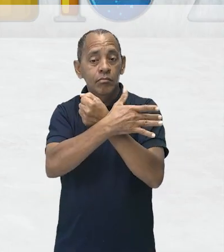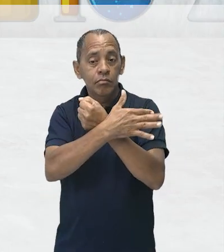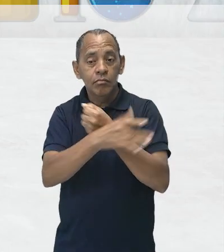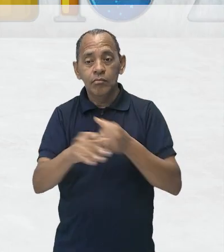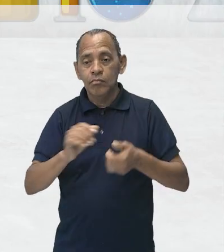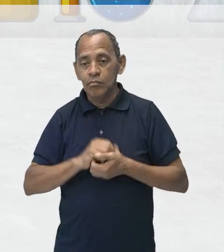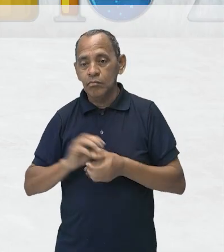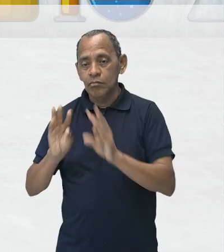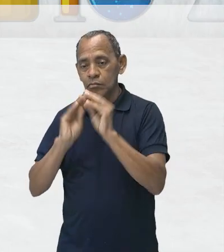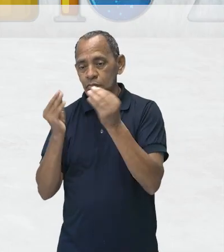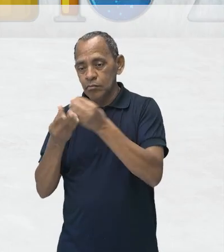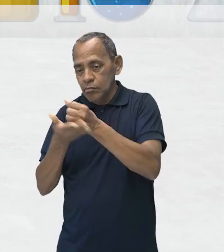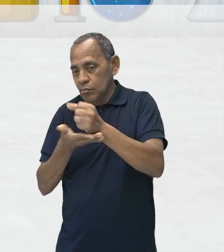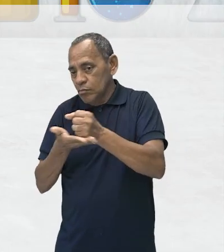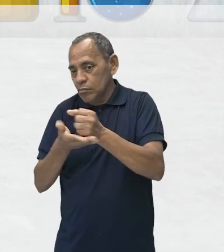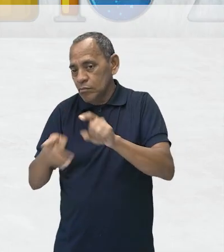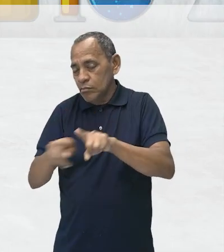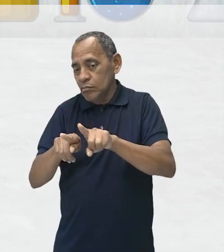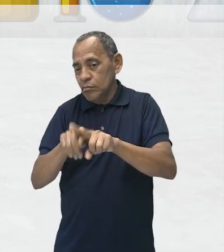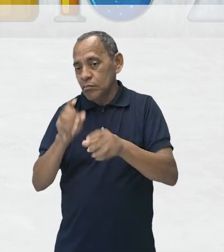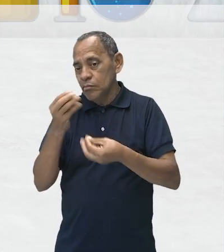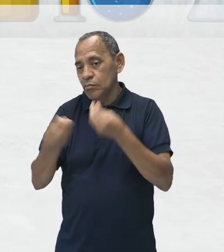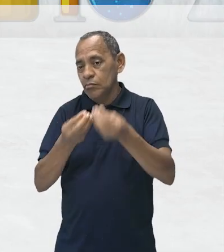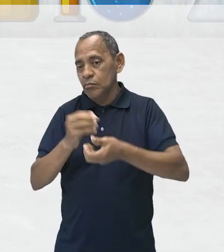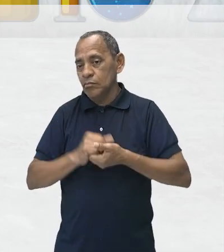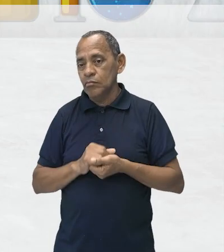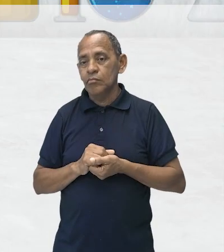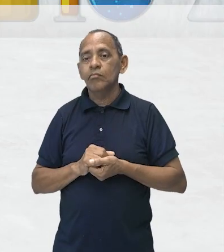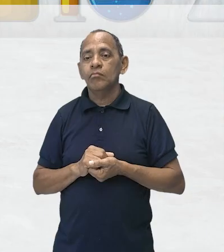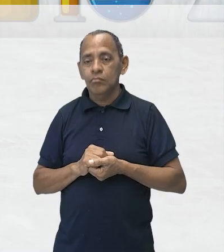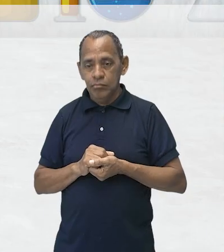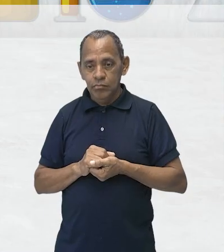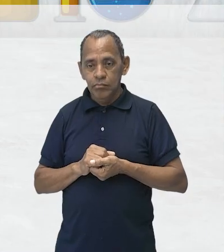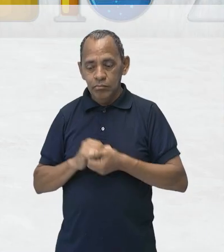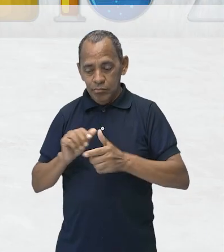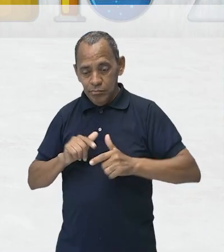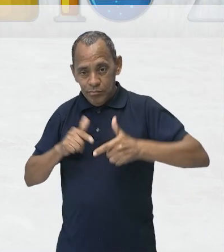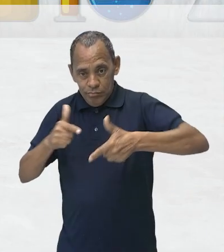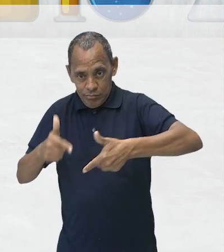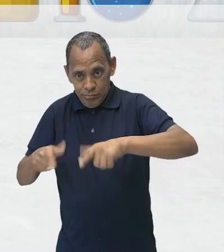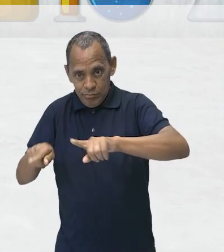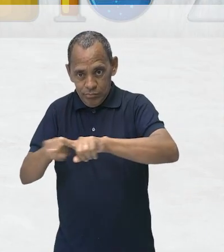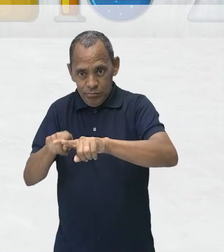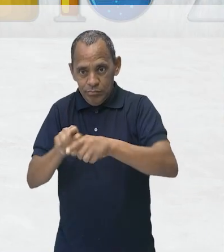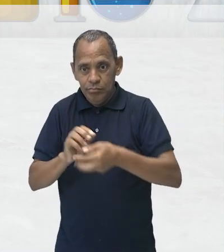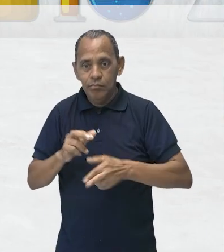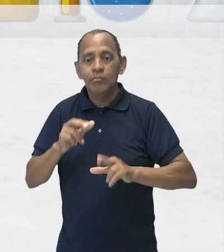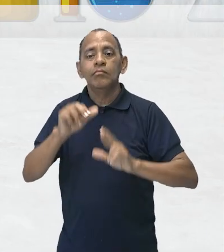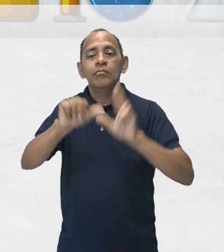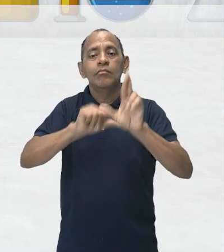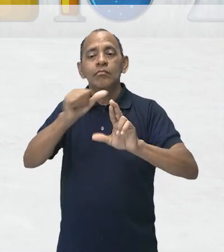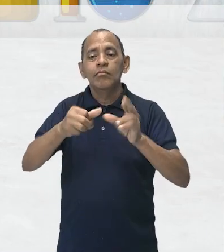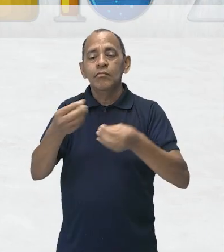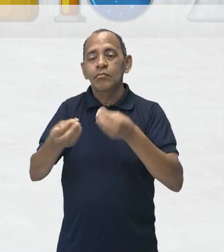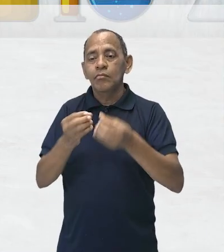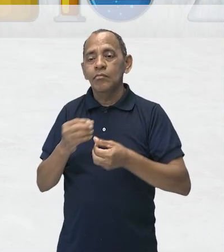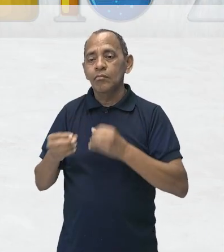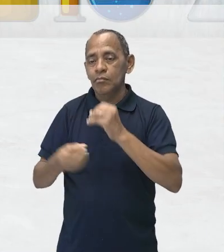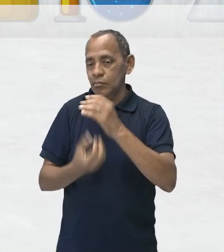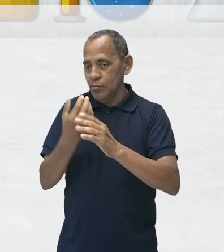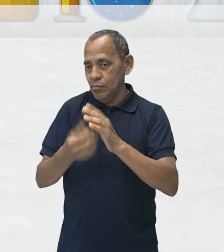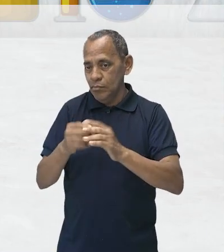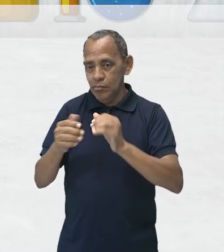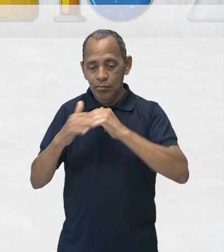é uma substância básica, bem como também a sua reatividade, ou seja, de reagir para encontrar aquela